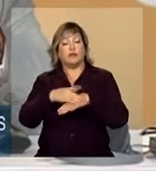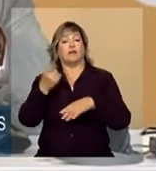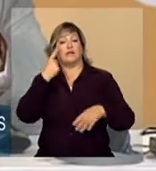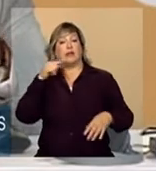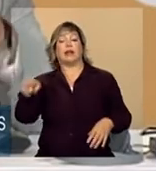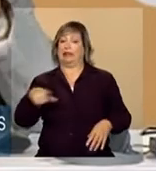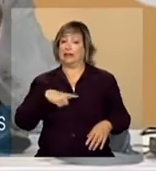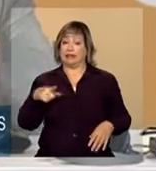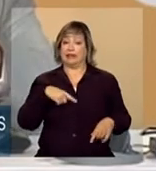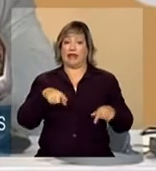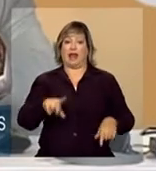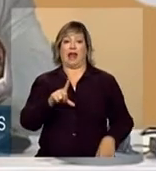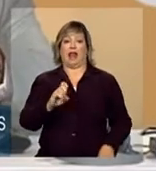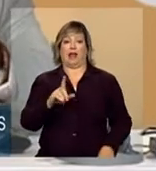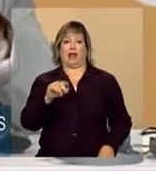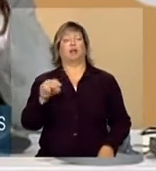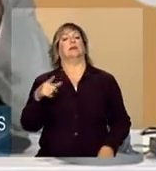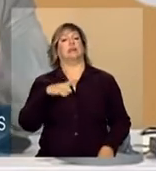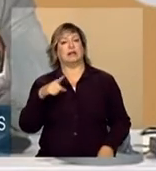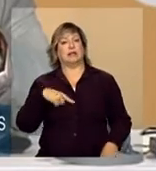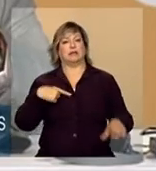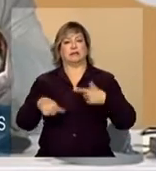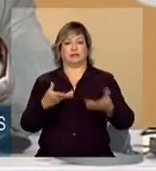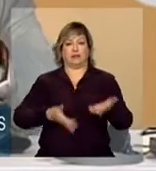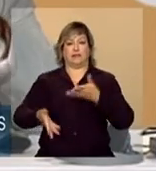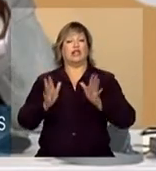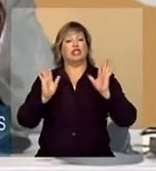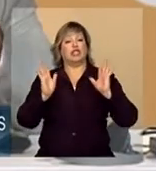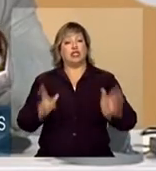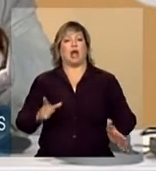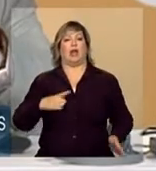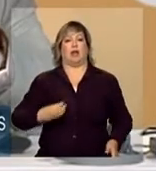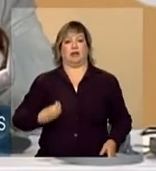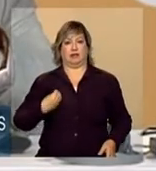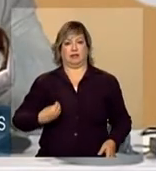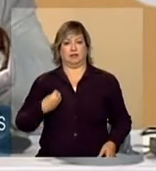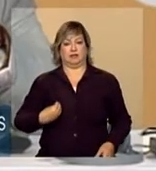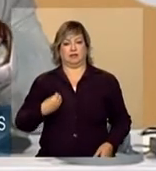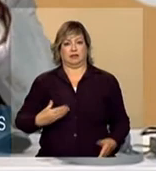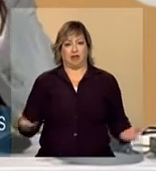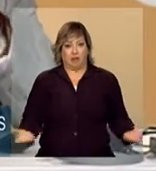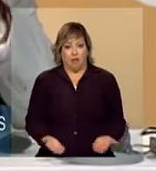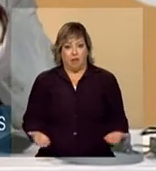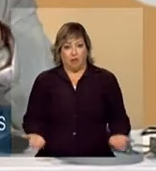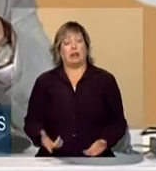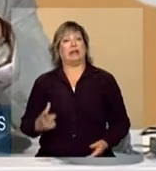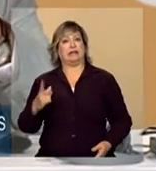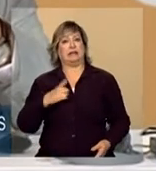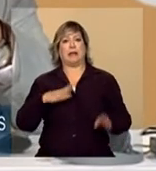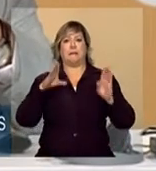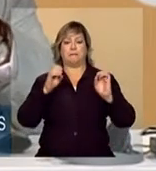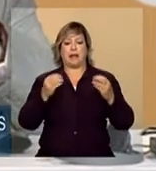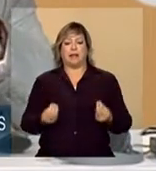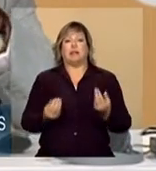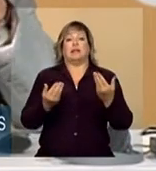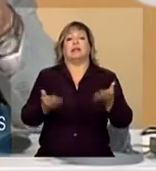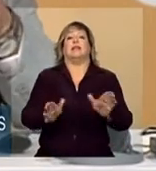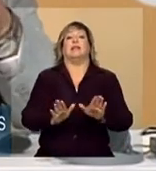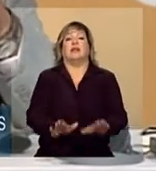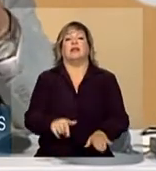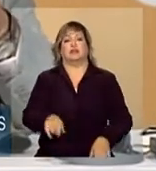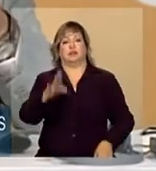legado, tem serviço já executado, em execução, e tem uma riqueza para o Brasil, e